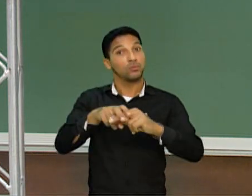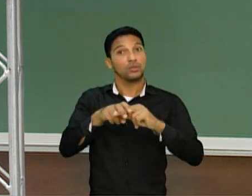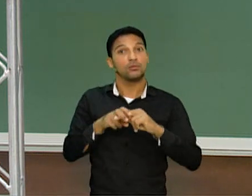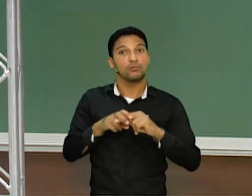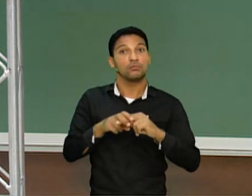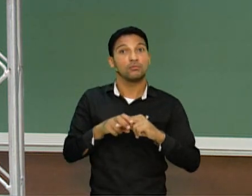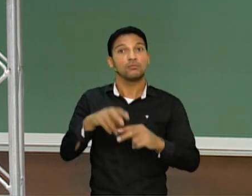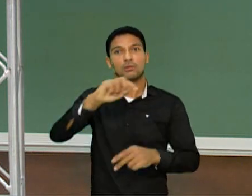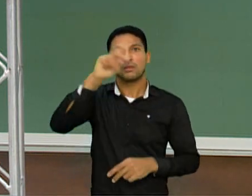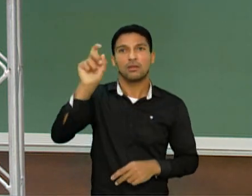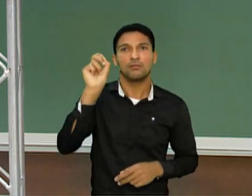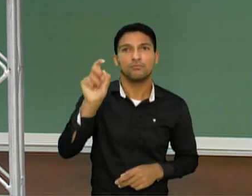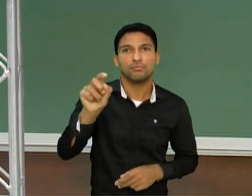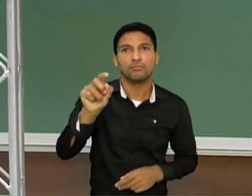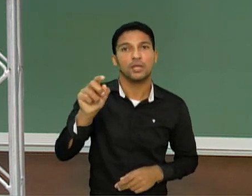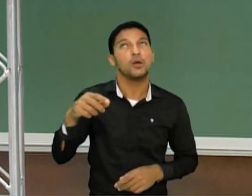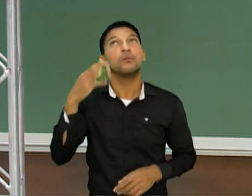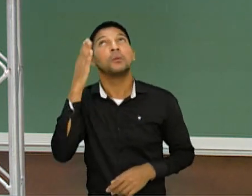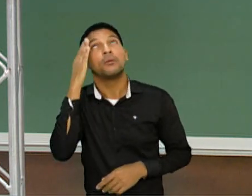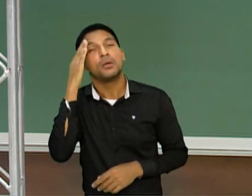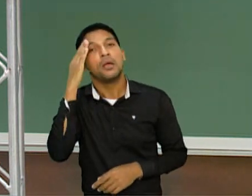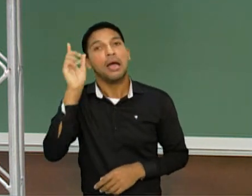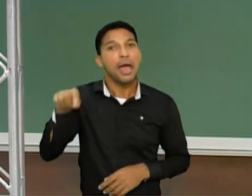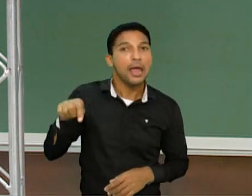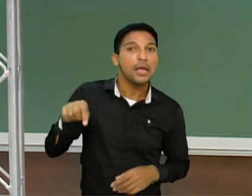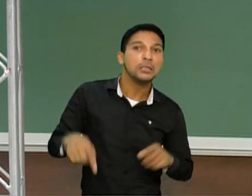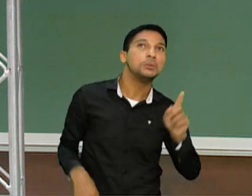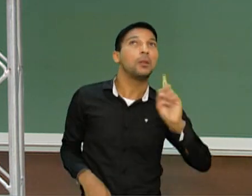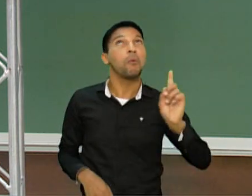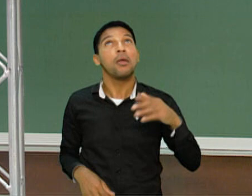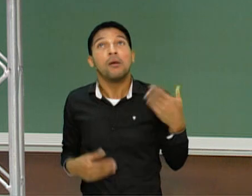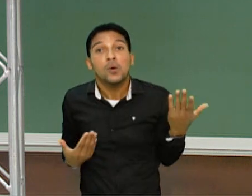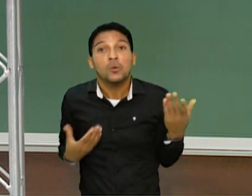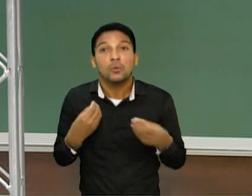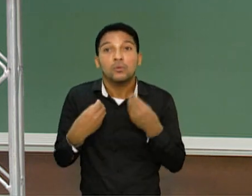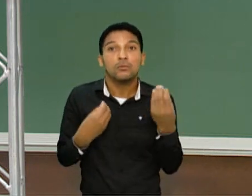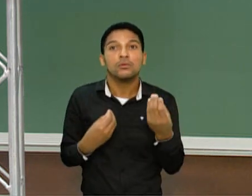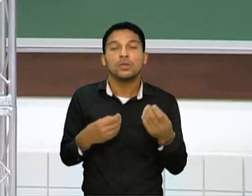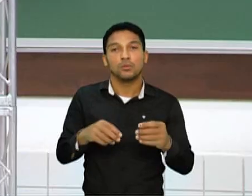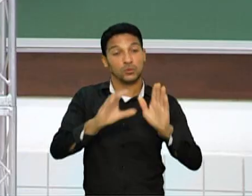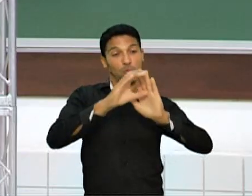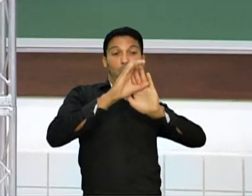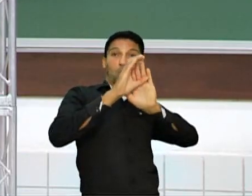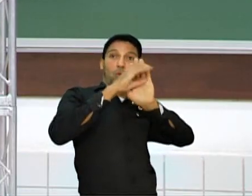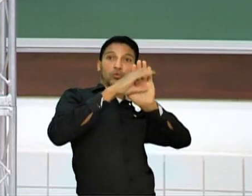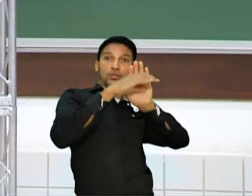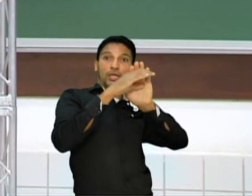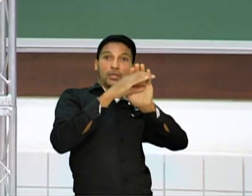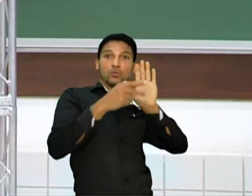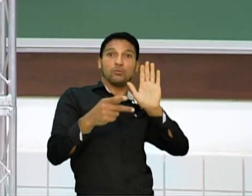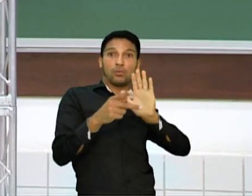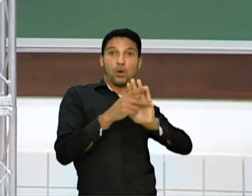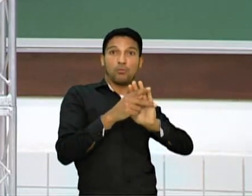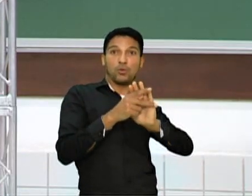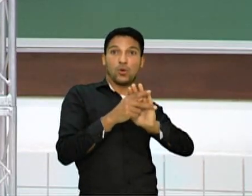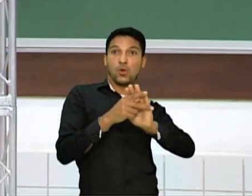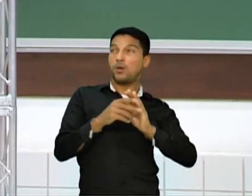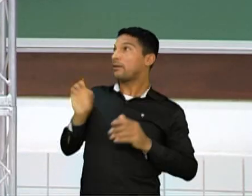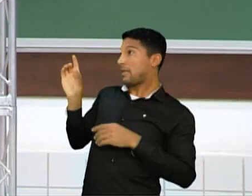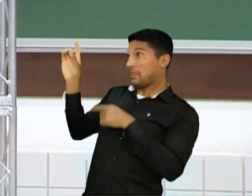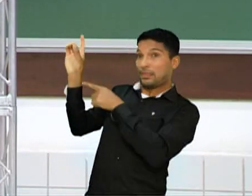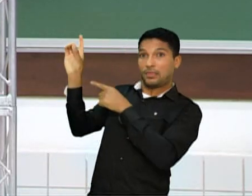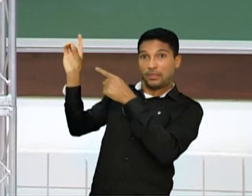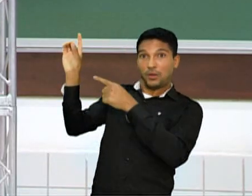eu vou constatar se é ou não. E quando ele olha para o conceito Deus, quando ele olha para a ideia de Deus, ele constata que Deus, por